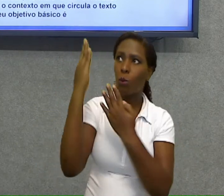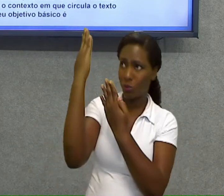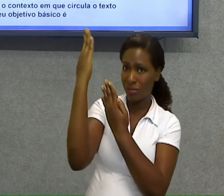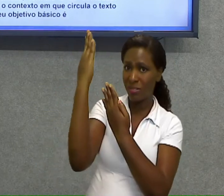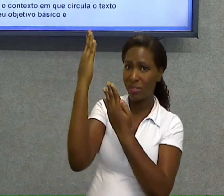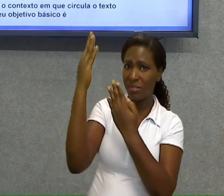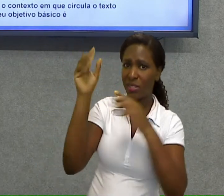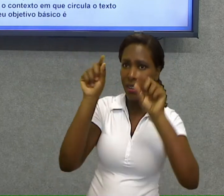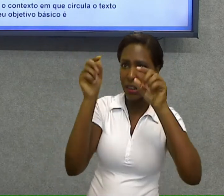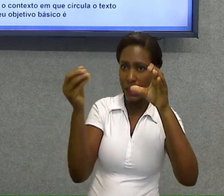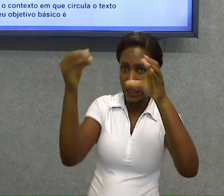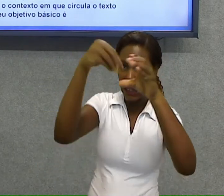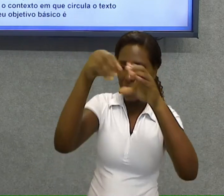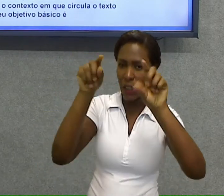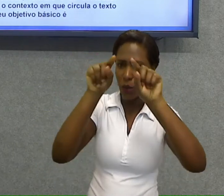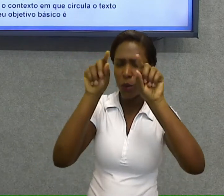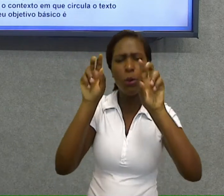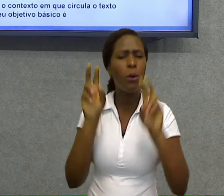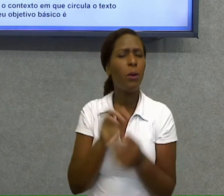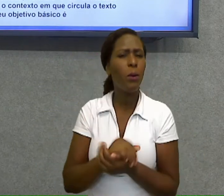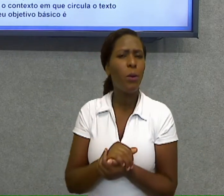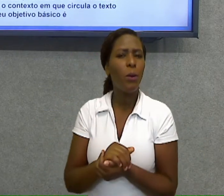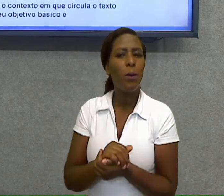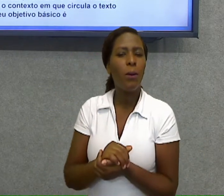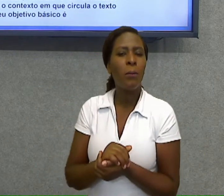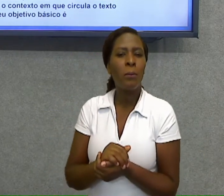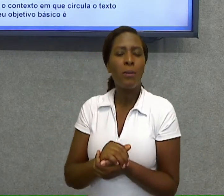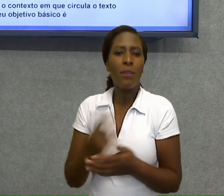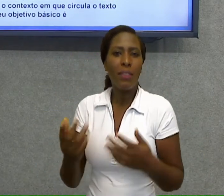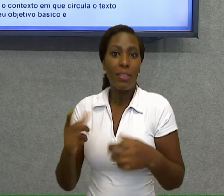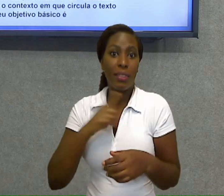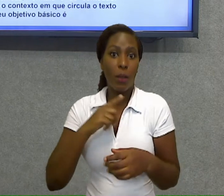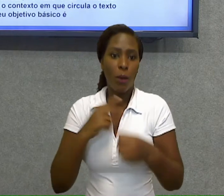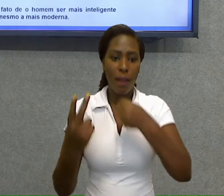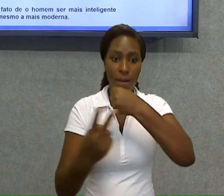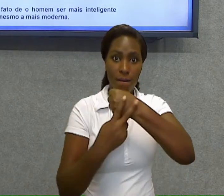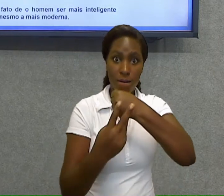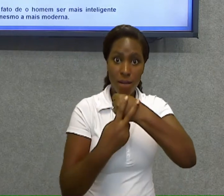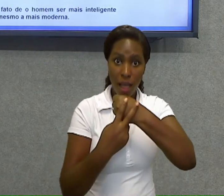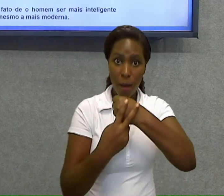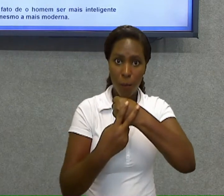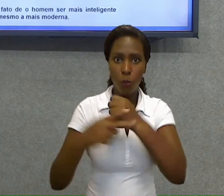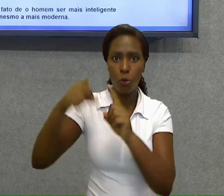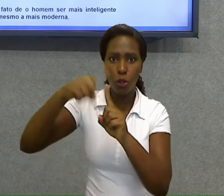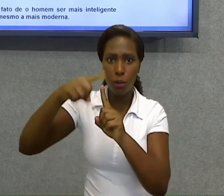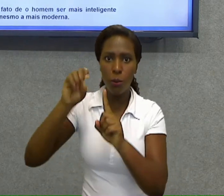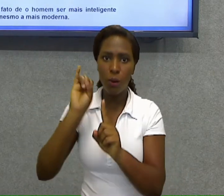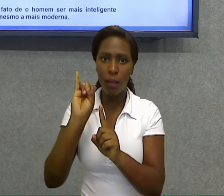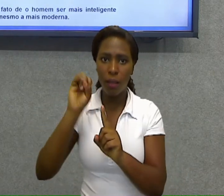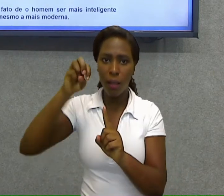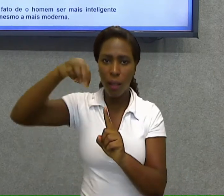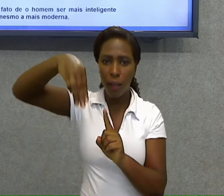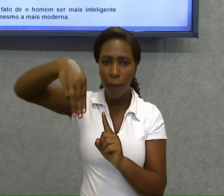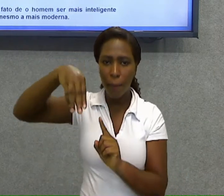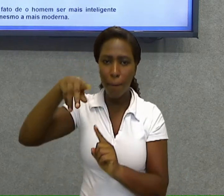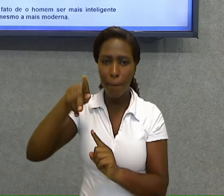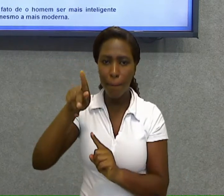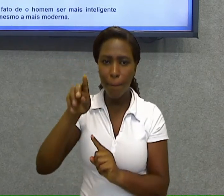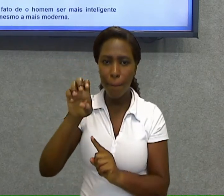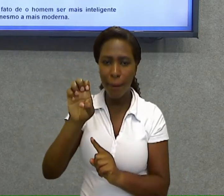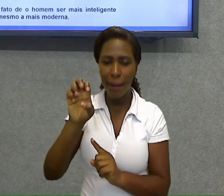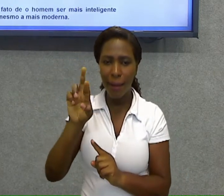Mostre, guarde, verbos no imperativos. Agora, vamos avaliar cada